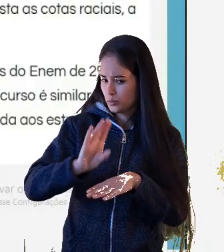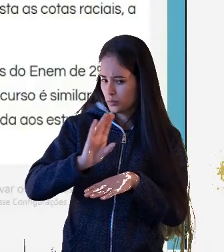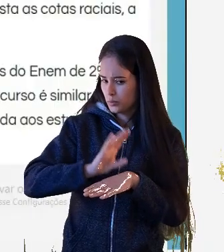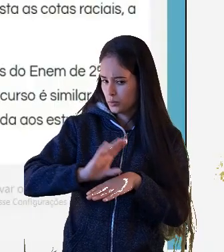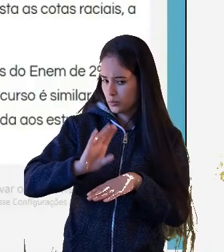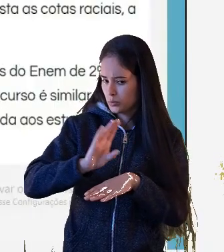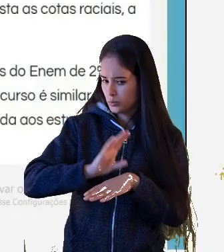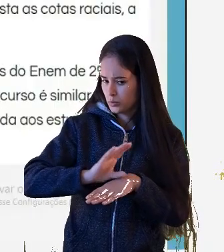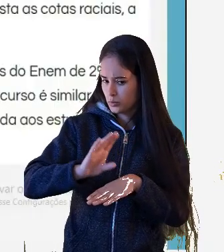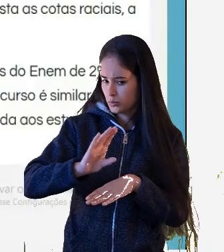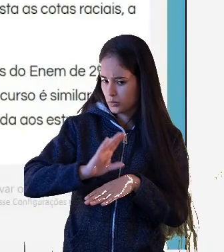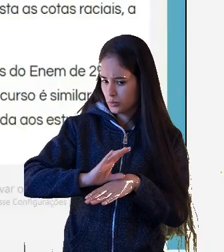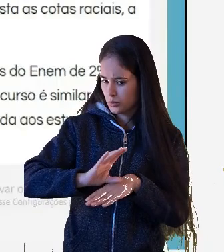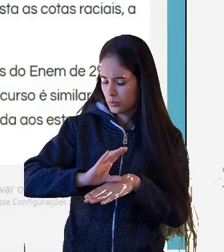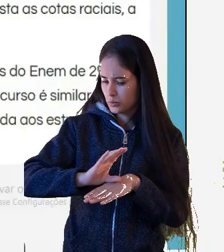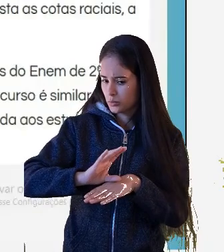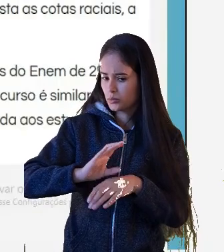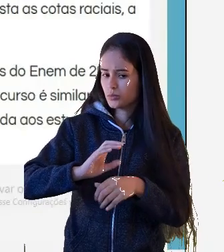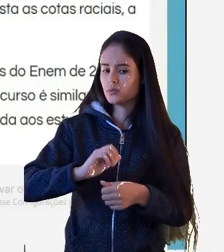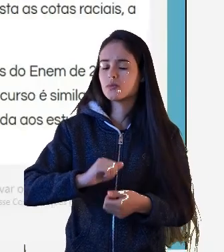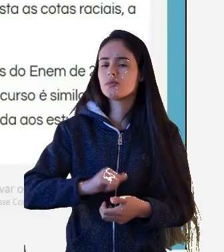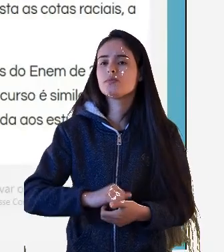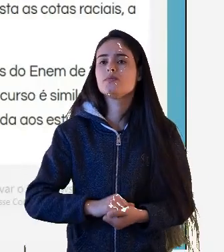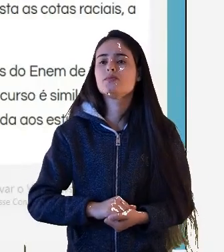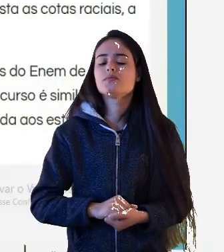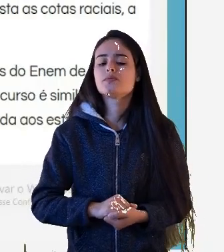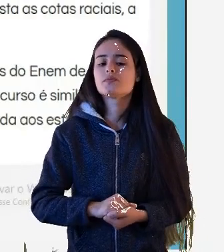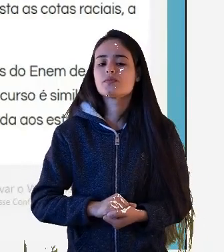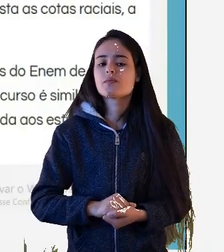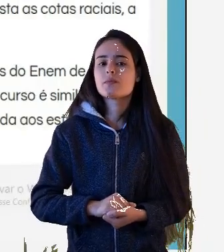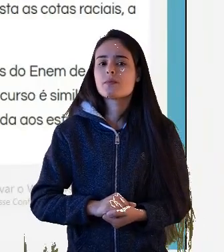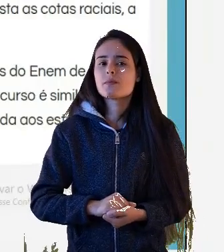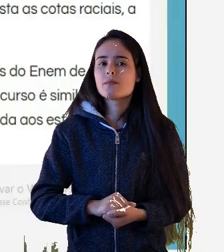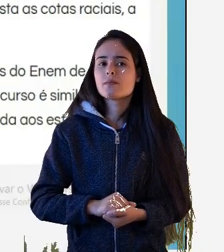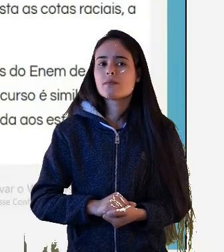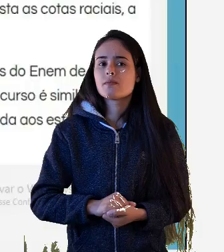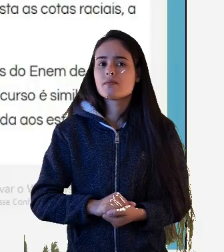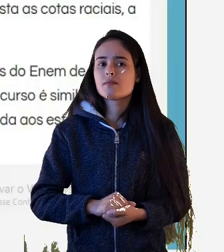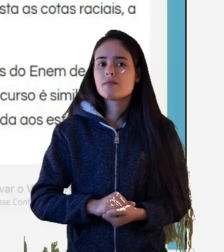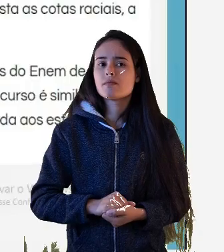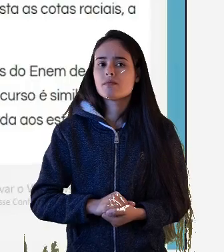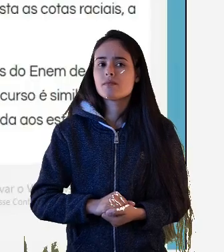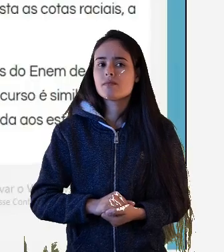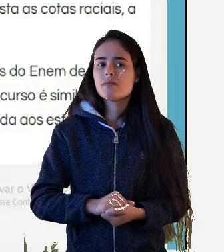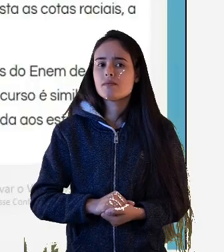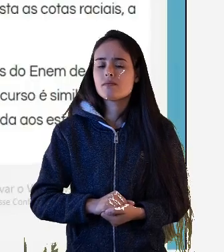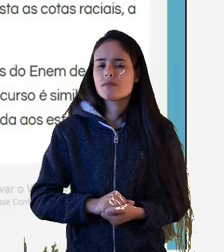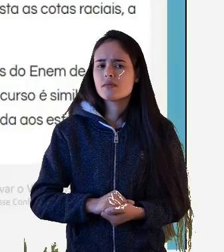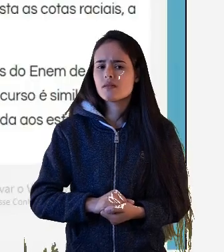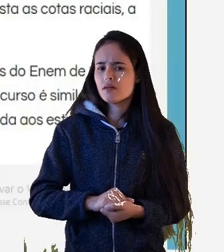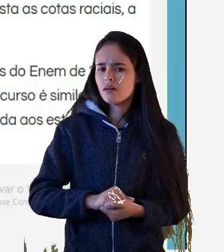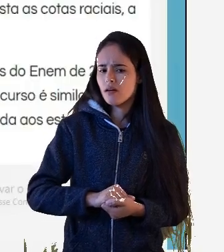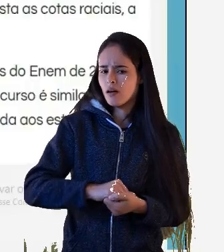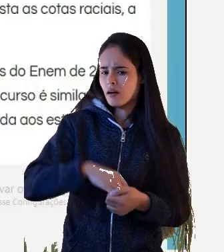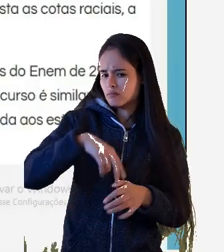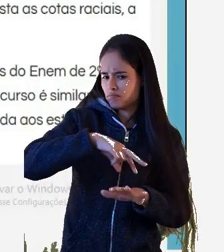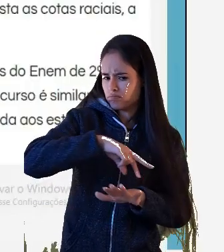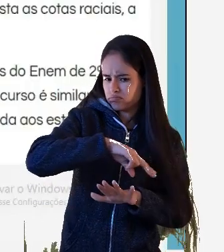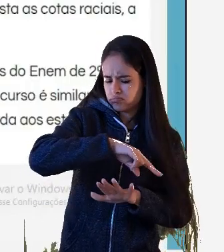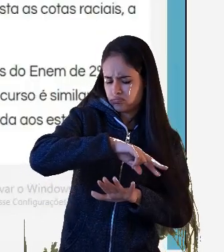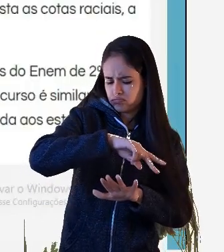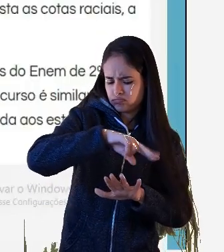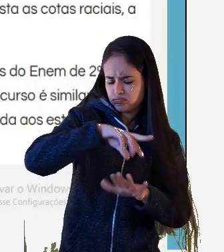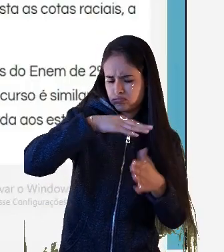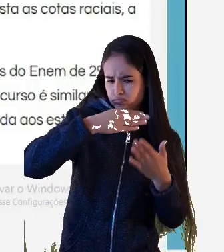de reciclagem, né. Nesse curso, né, os palestrantes negros todos, né, falam sobre as